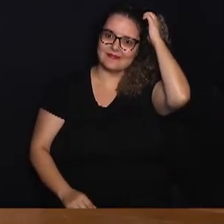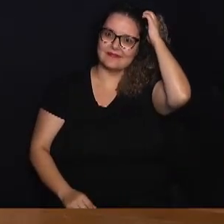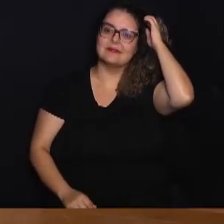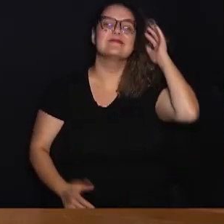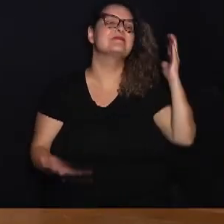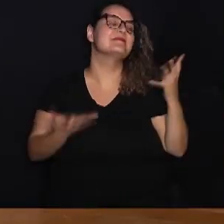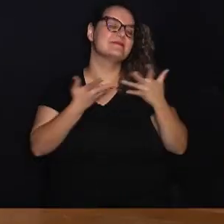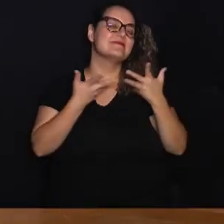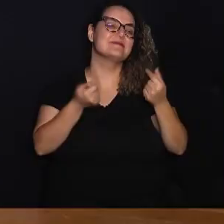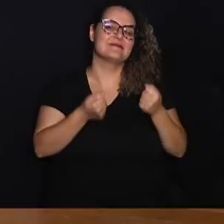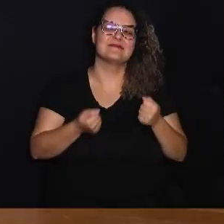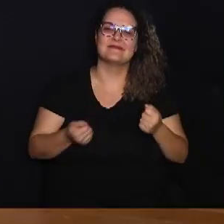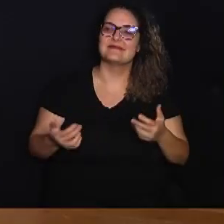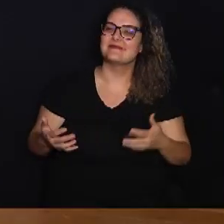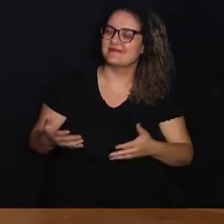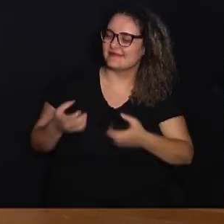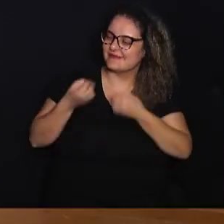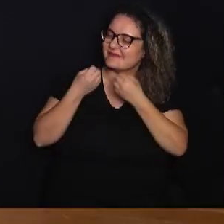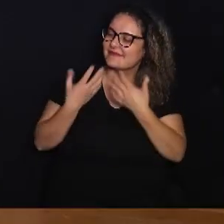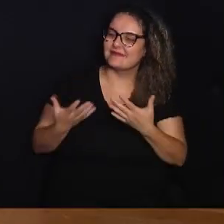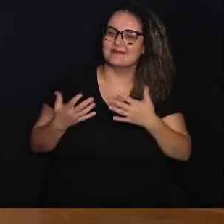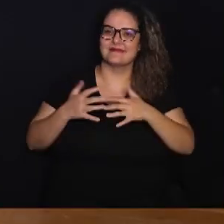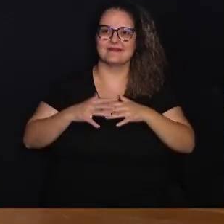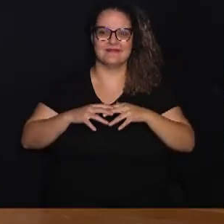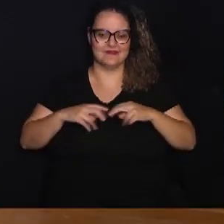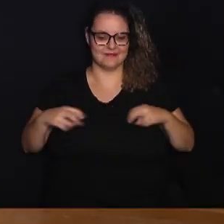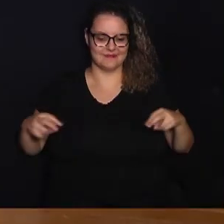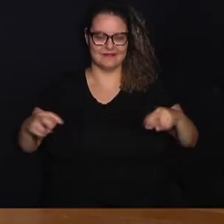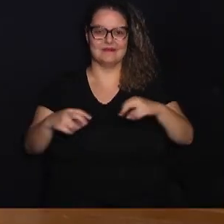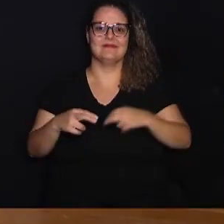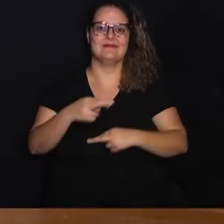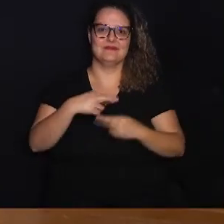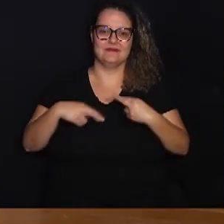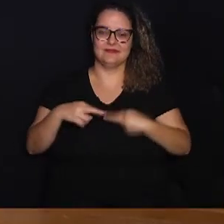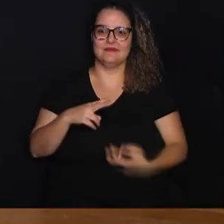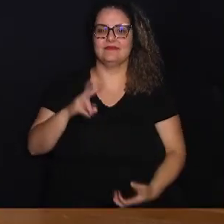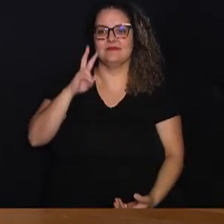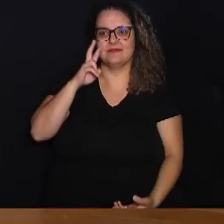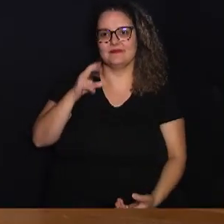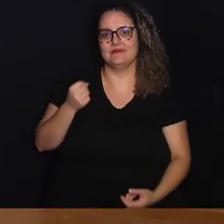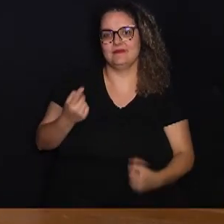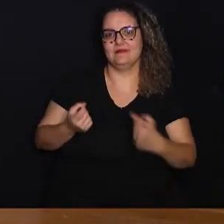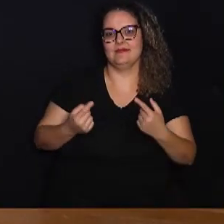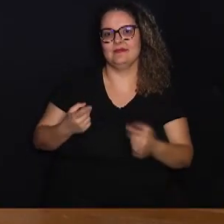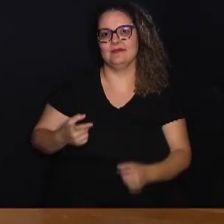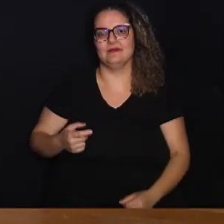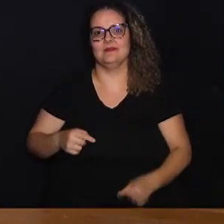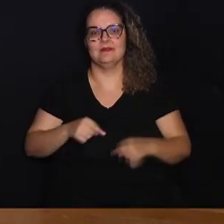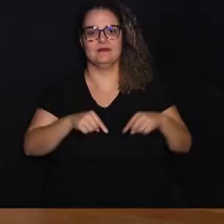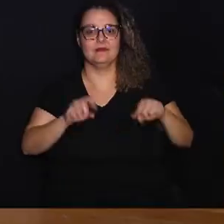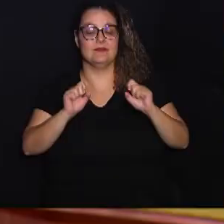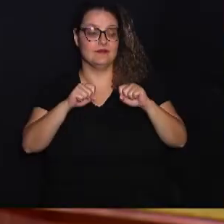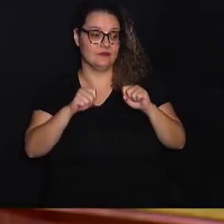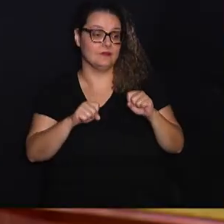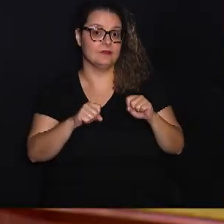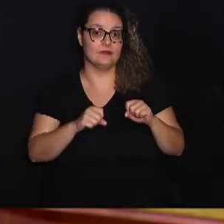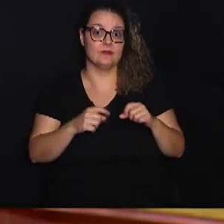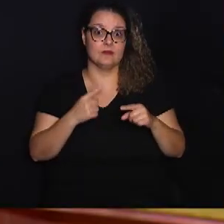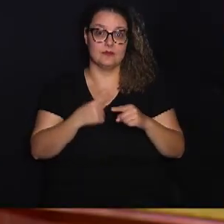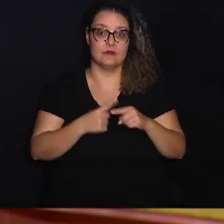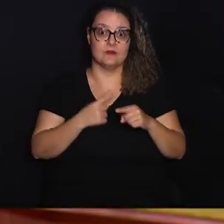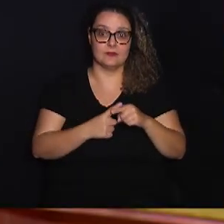delícia. E essa disposição em círculo, isso também tem a ver, que a gente viu em algumas salas? Sim, tem, porque todos conseguem